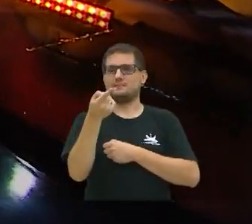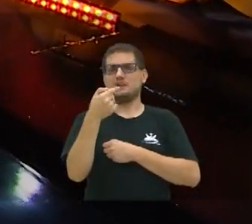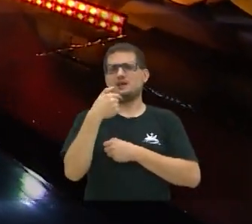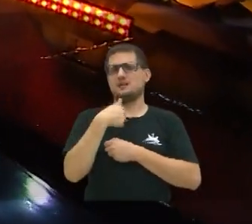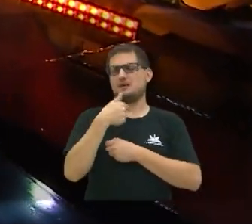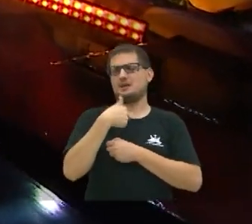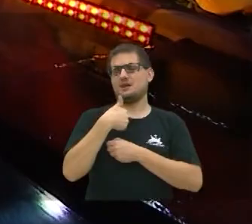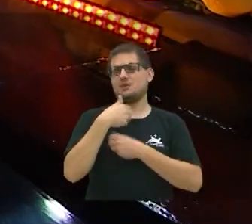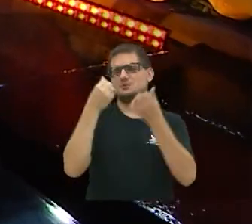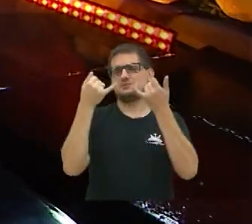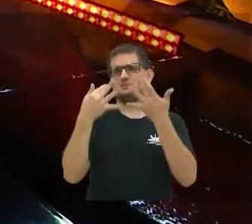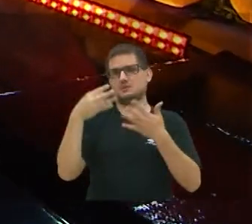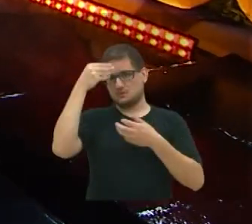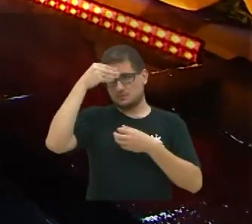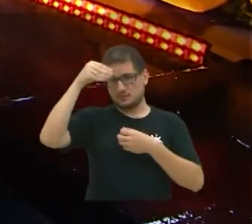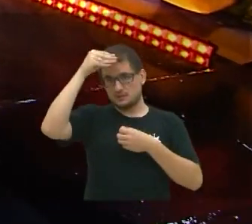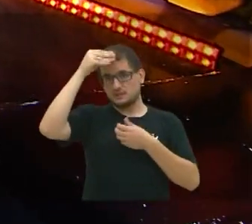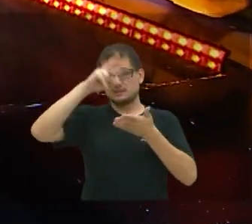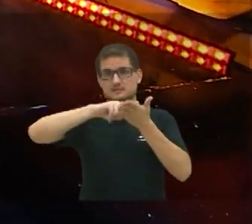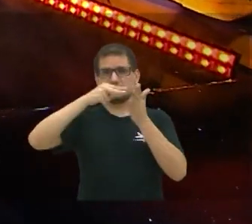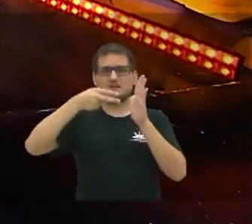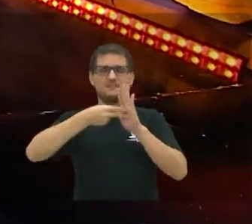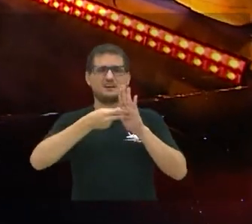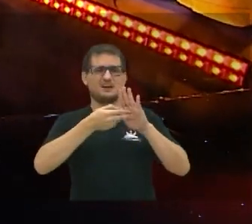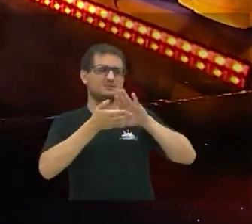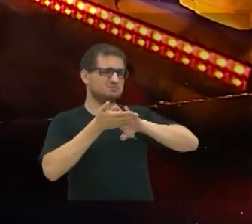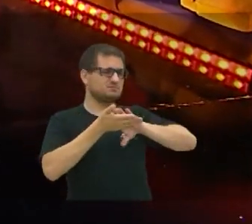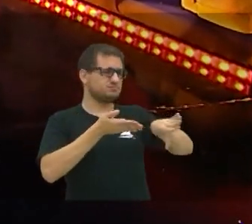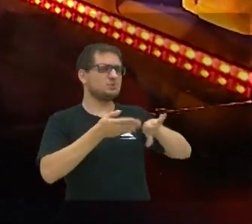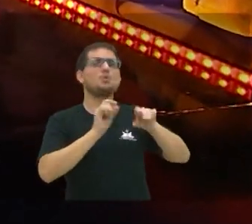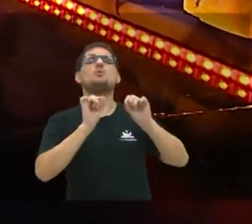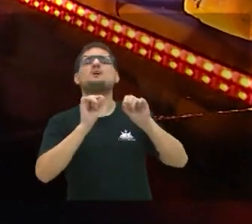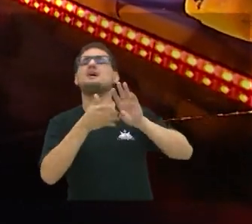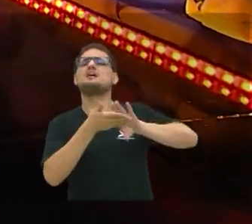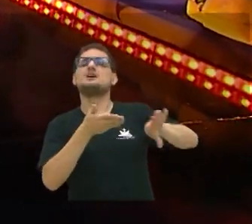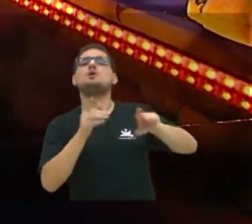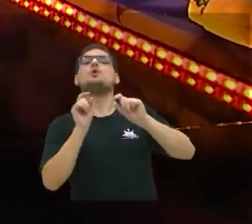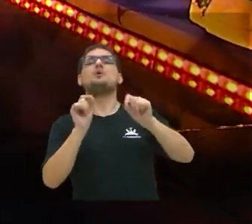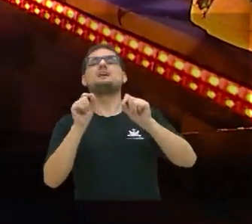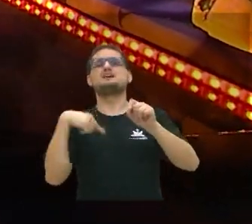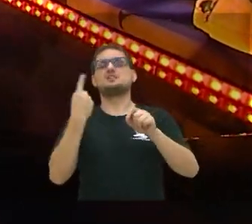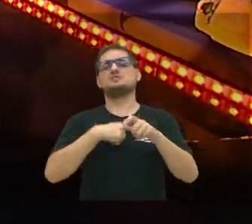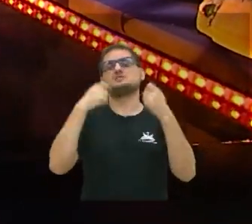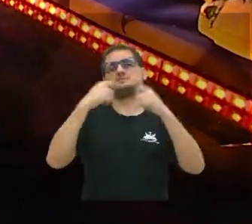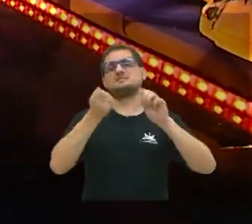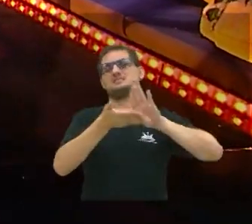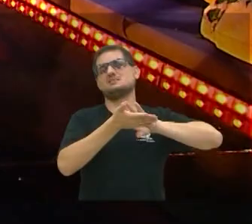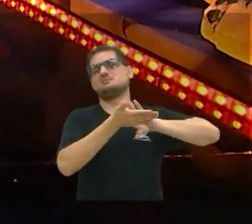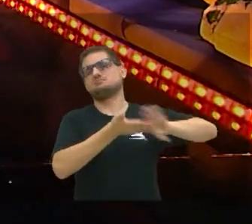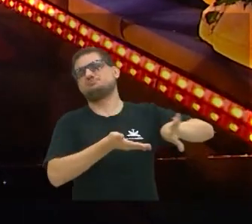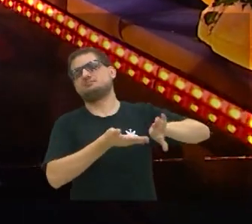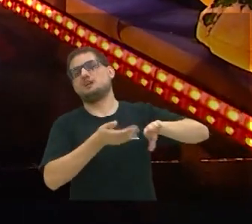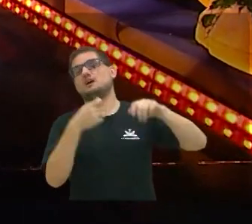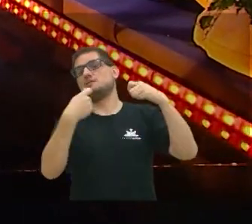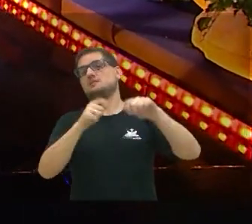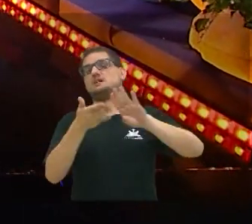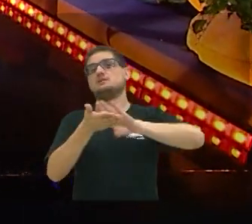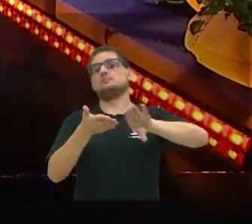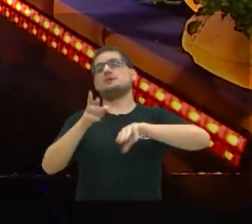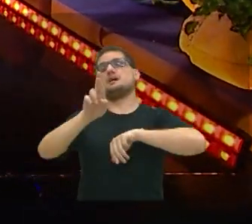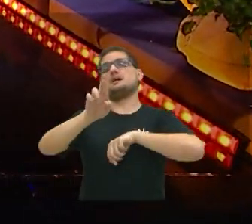renúncia. Que o que você quer renunciar hoje? Sabe uma coisa que a gente tem que renunciar? Renunciar